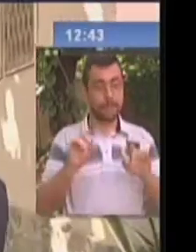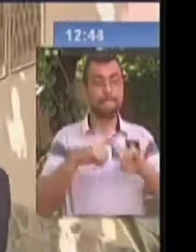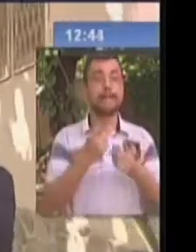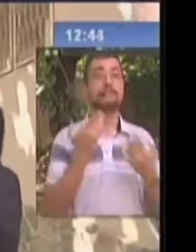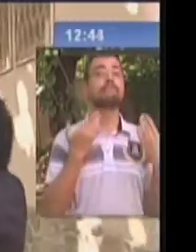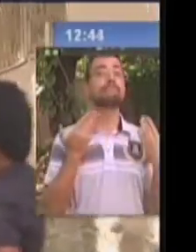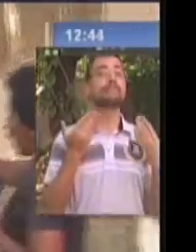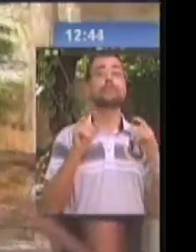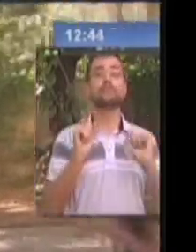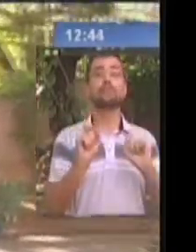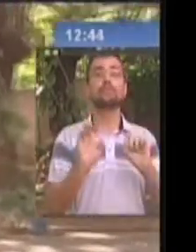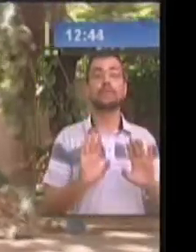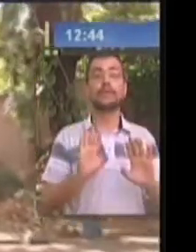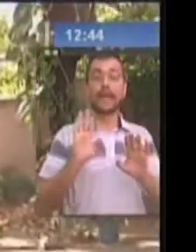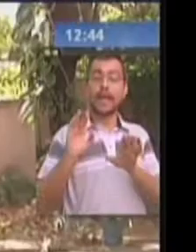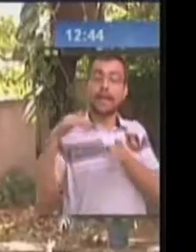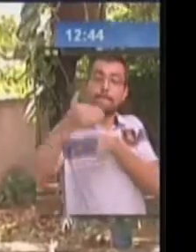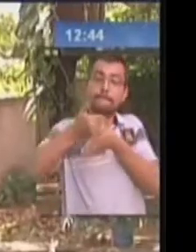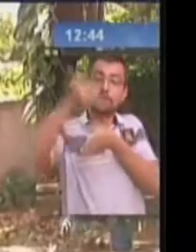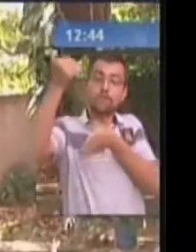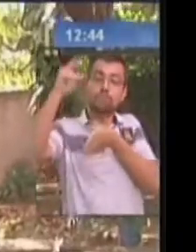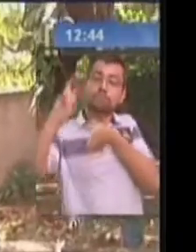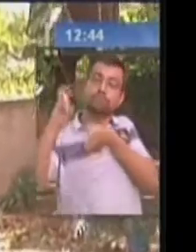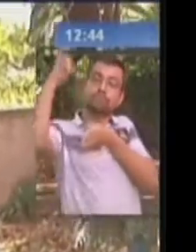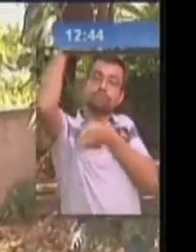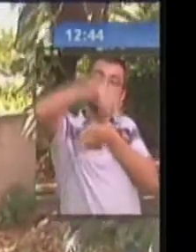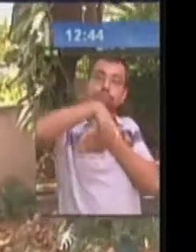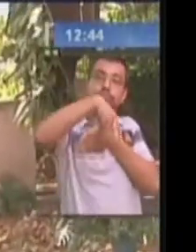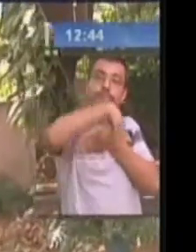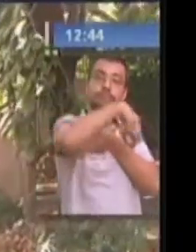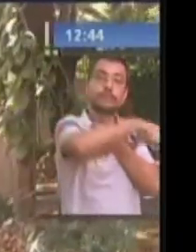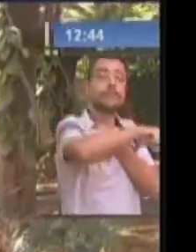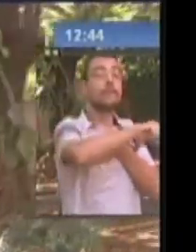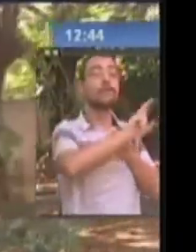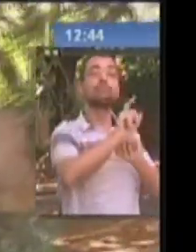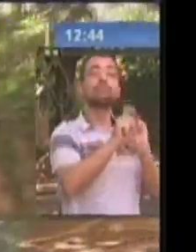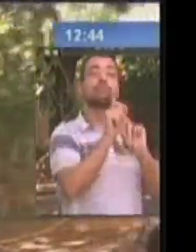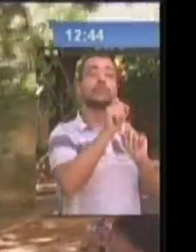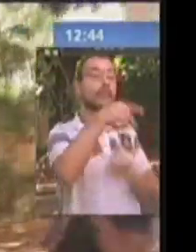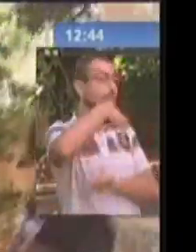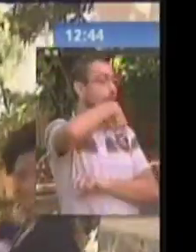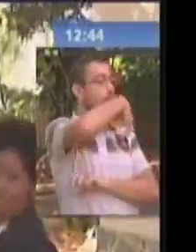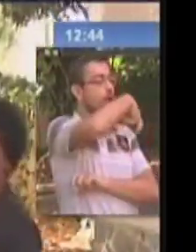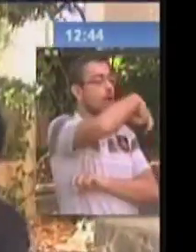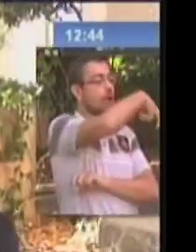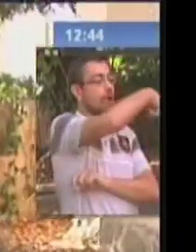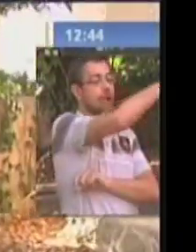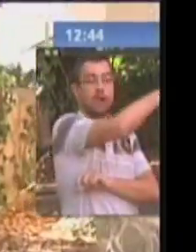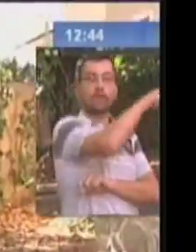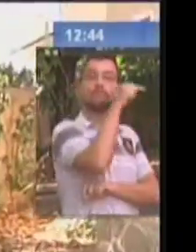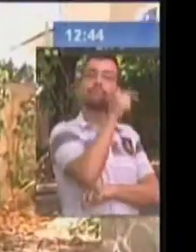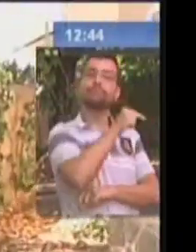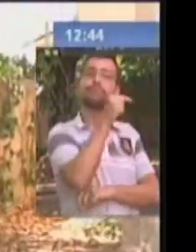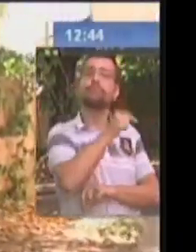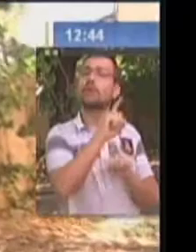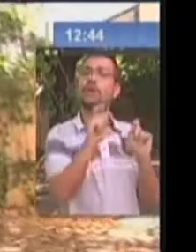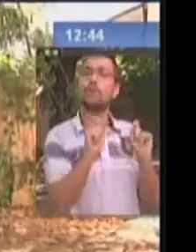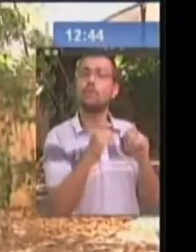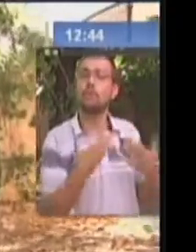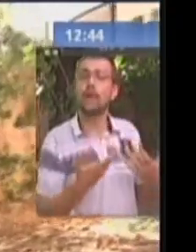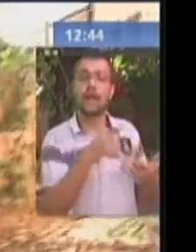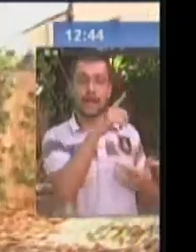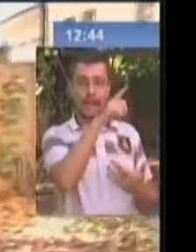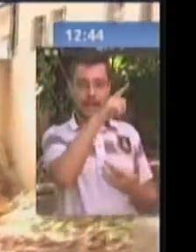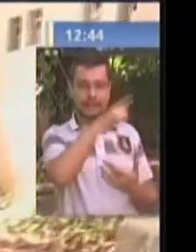é de que eles tenham pulado o muro passando por esta grade e, em seguida, tiveram acesso à parte interna da escola. Eles